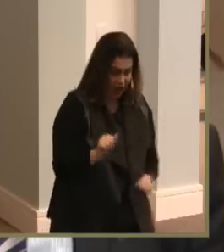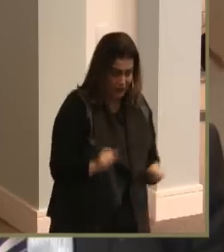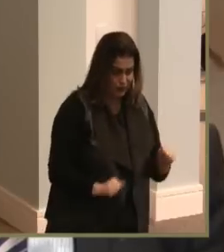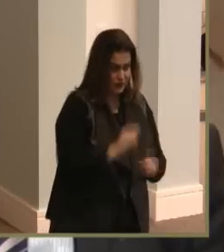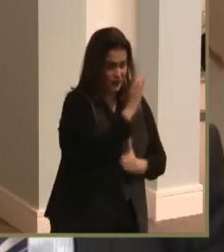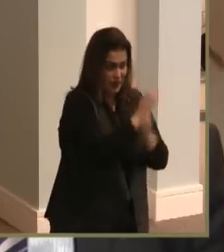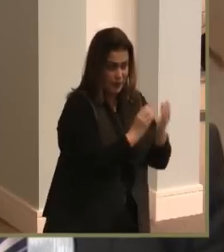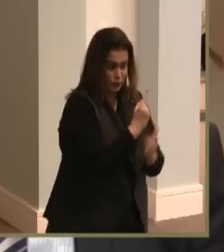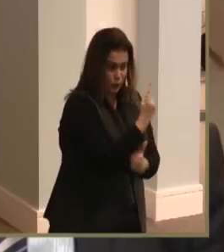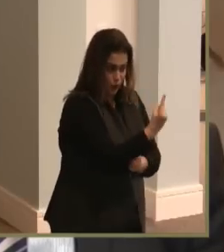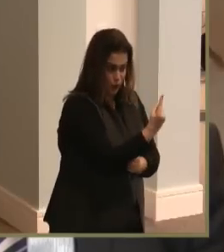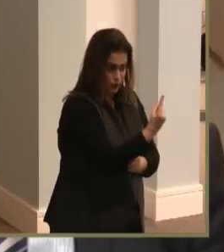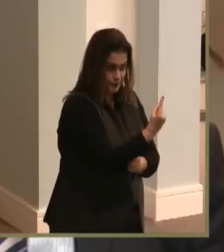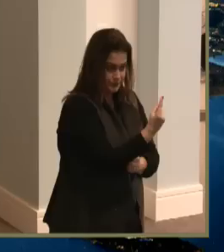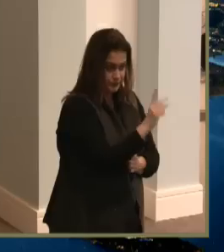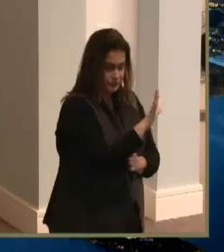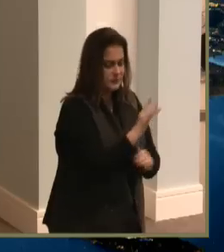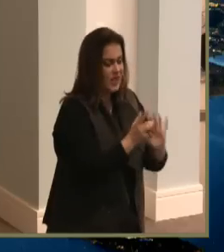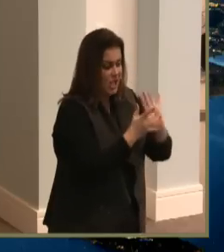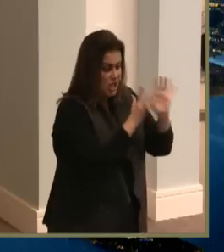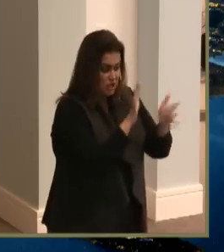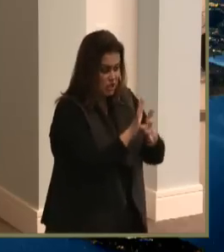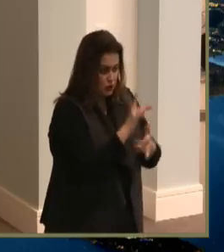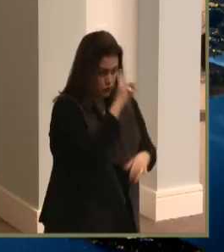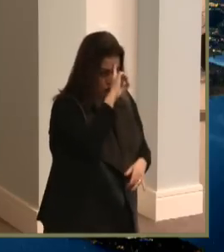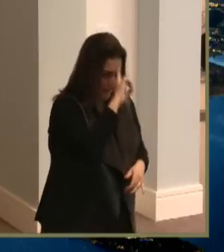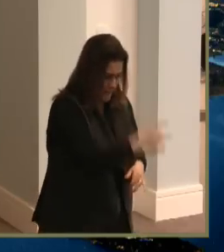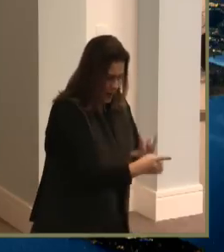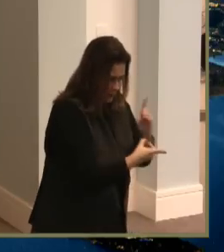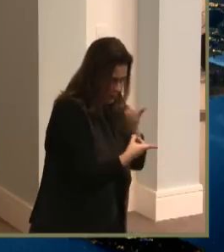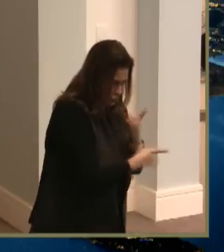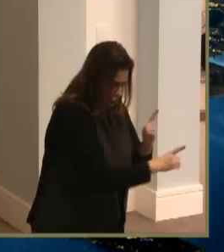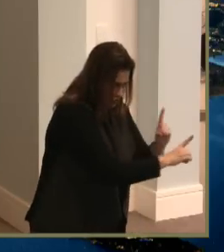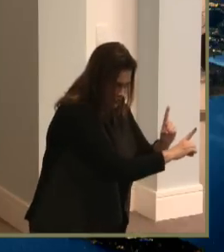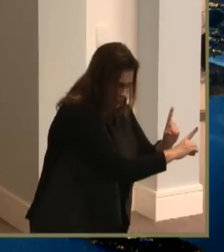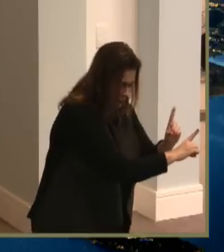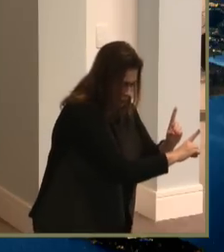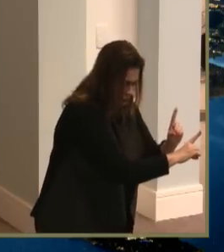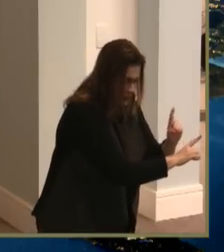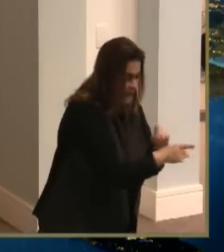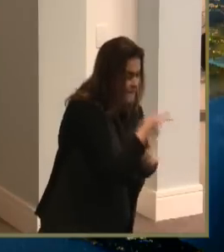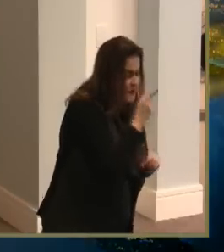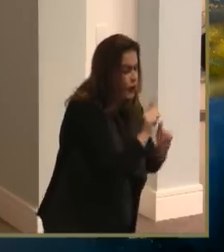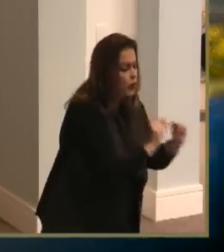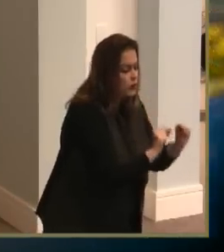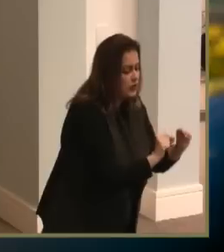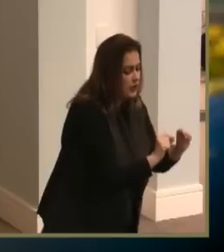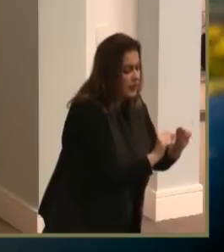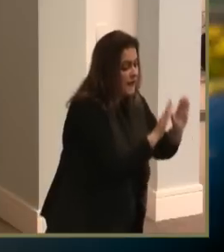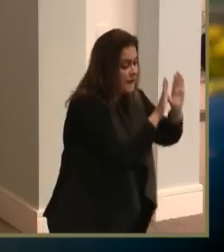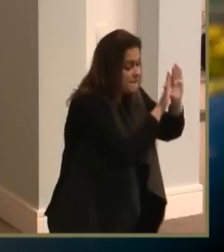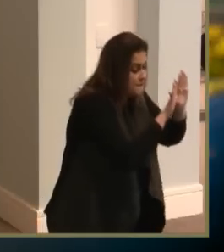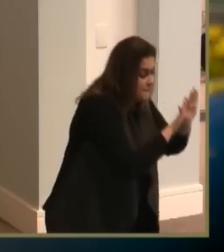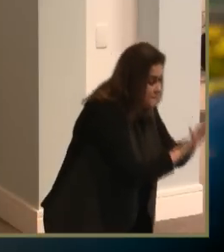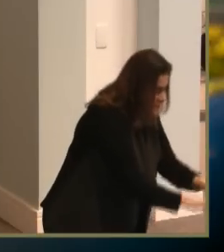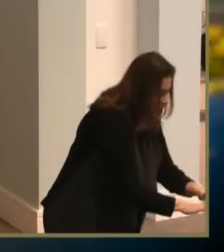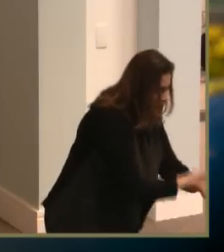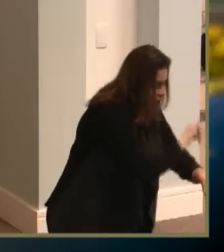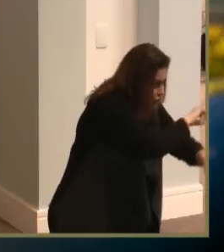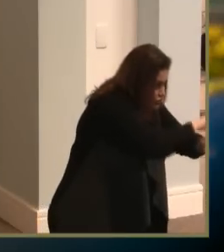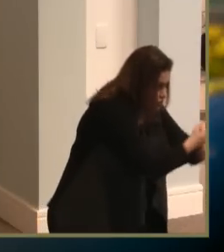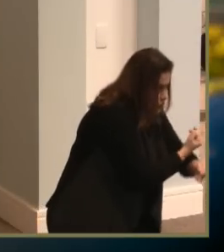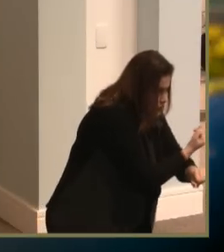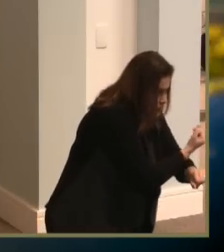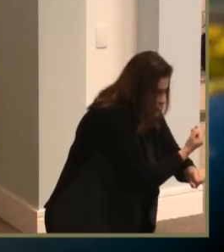1, quando Jesus dá orientação aos seus discípulos, ele diz assim para os seus discípulos: ficai em Jerusalém para que